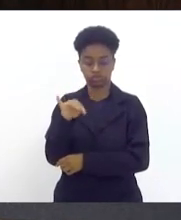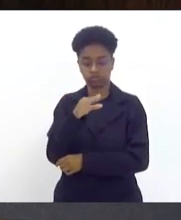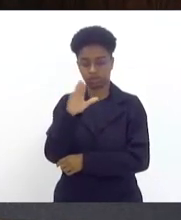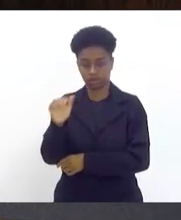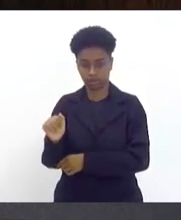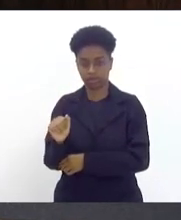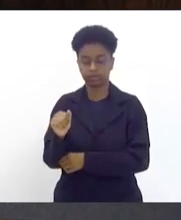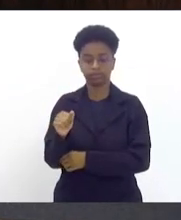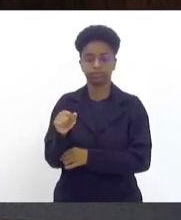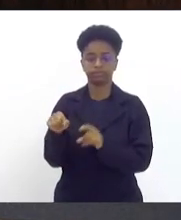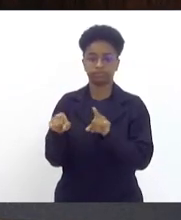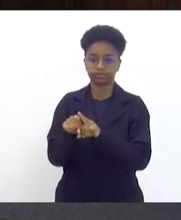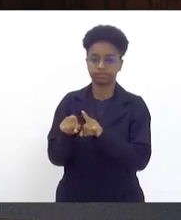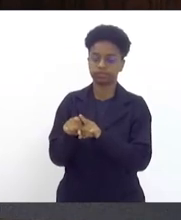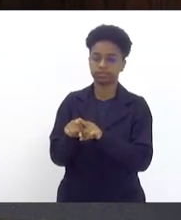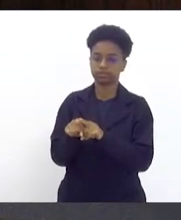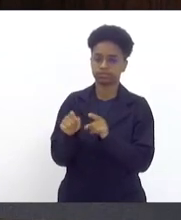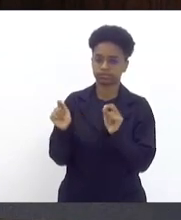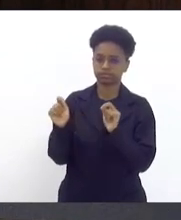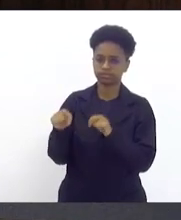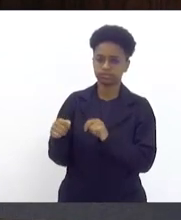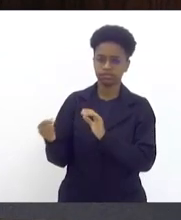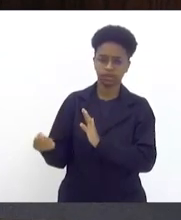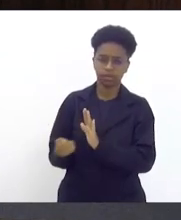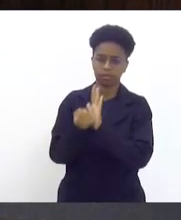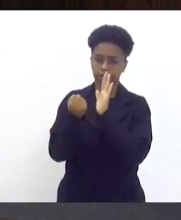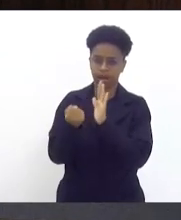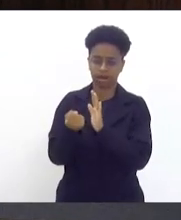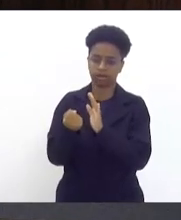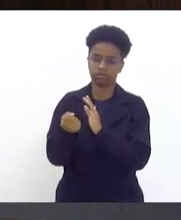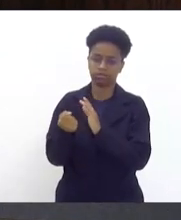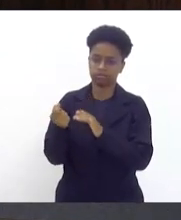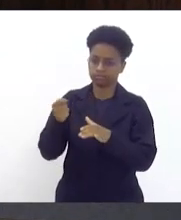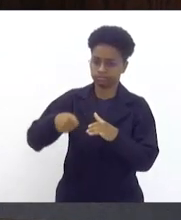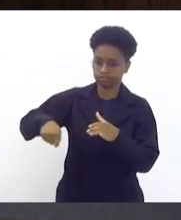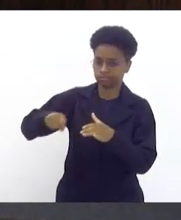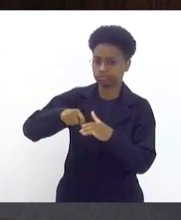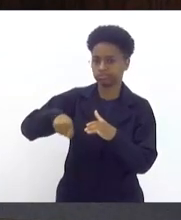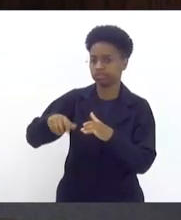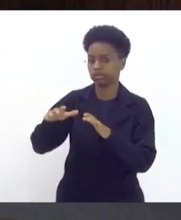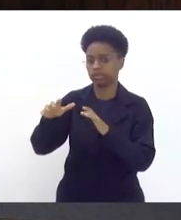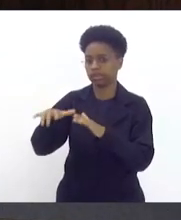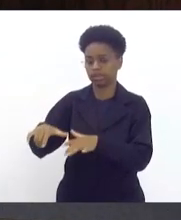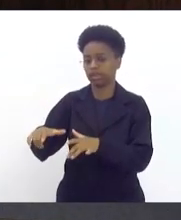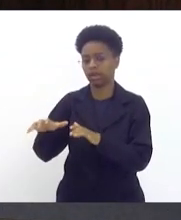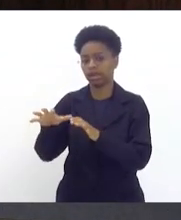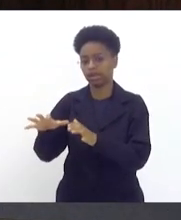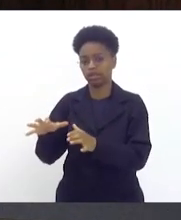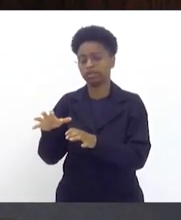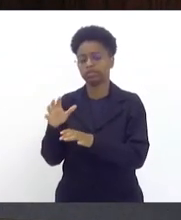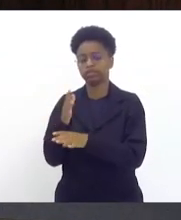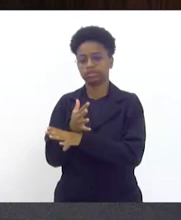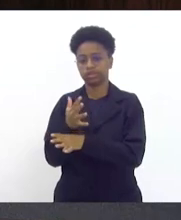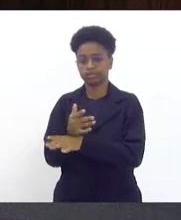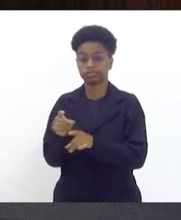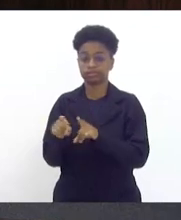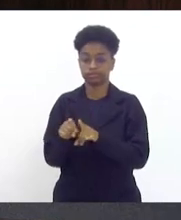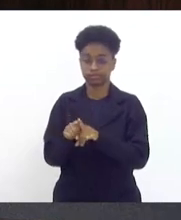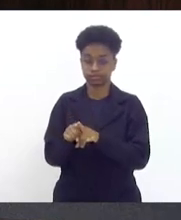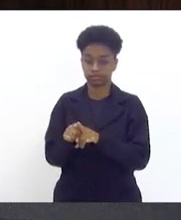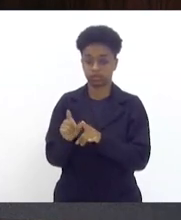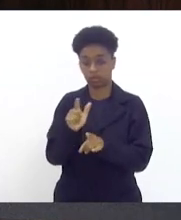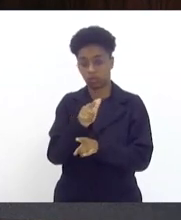de ser uma uma marca gastronômica na cidade no estado e no terreno anterior que é o que é deputada Marta